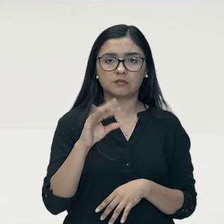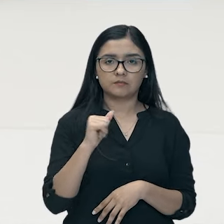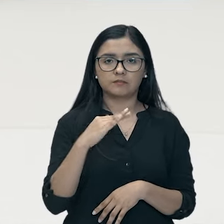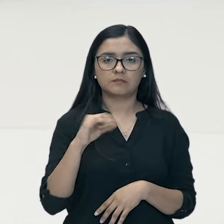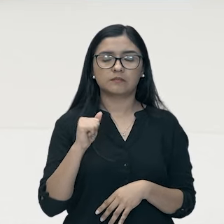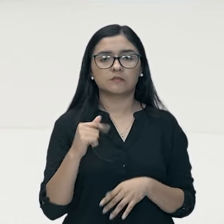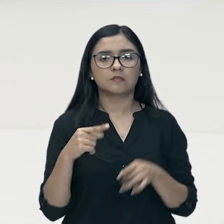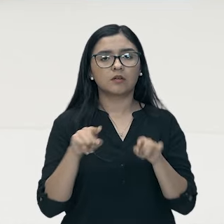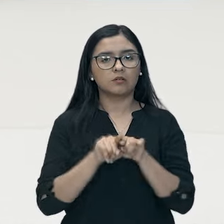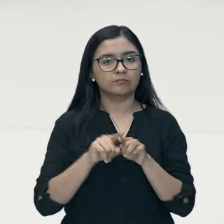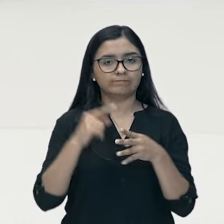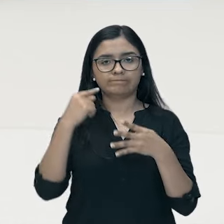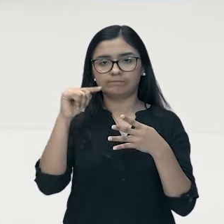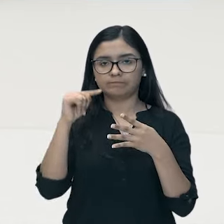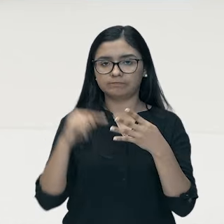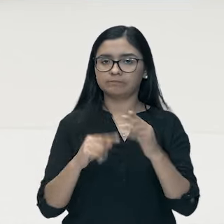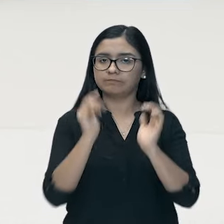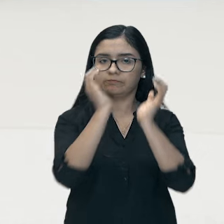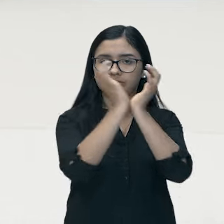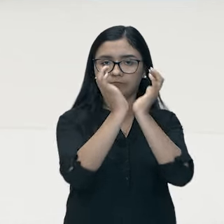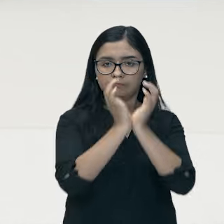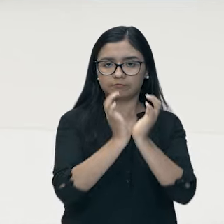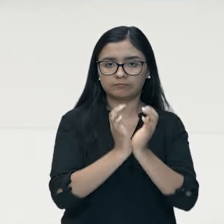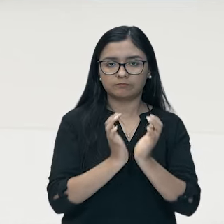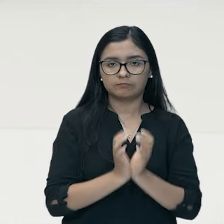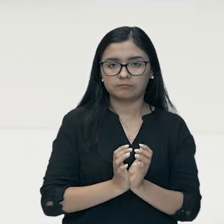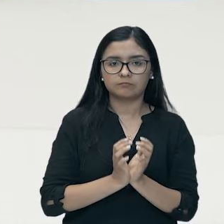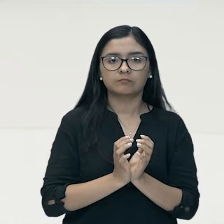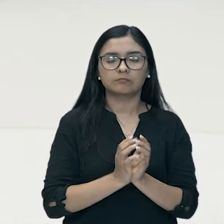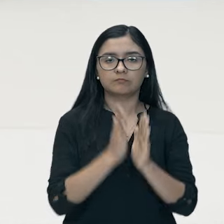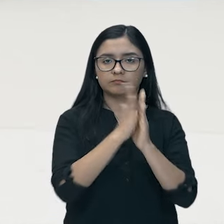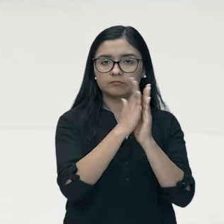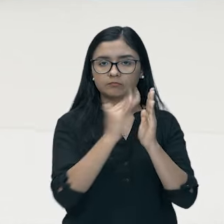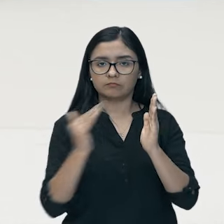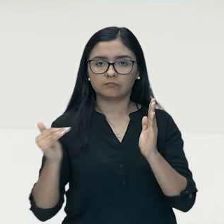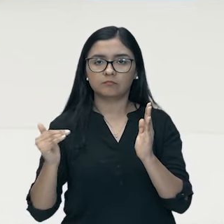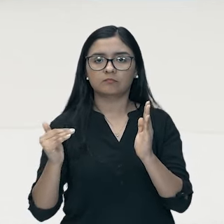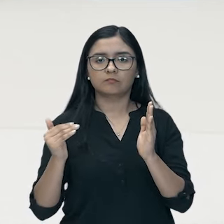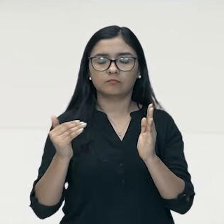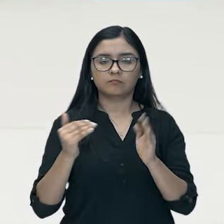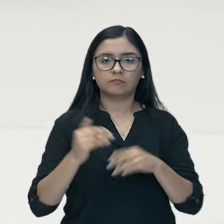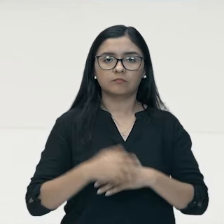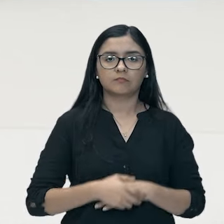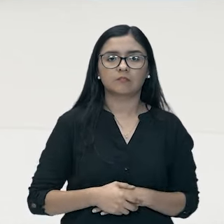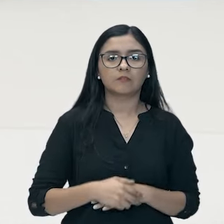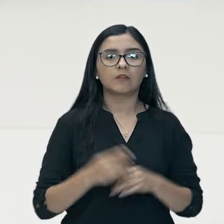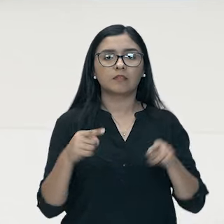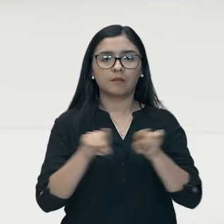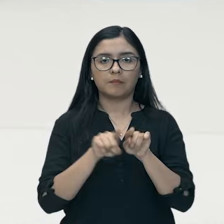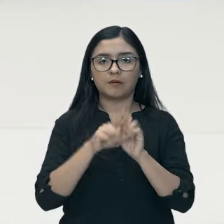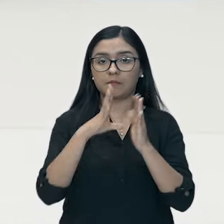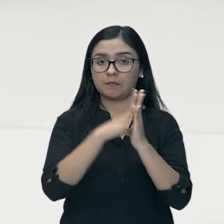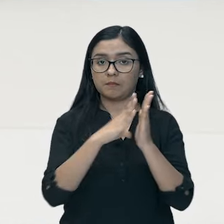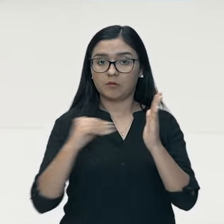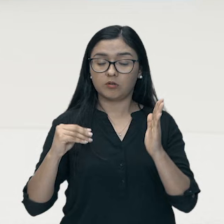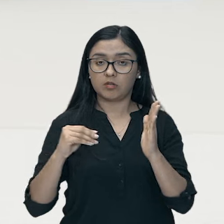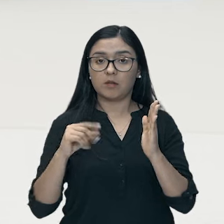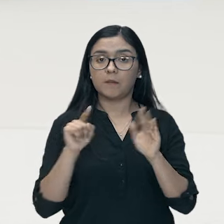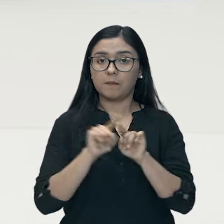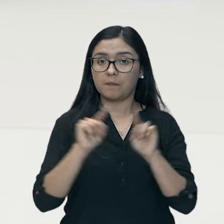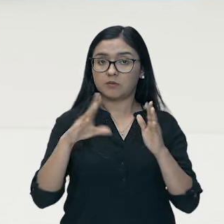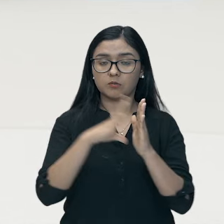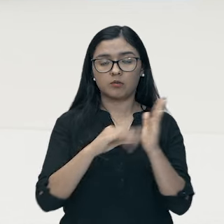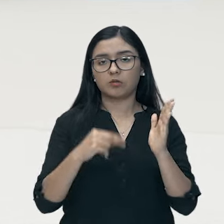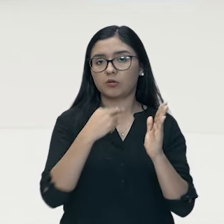alusão ou vai ser uma epígrafe ou vai ser uma estilização ou vai ser um plágio repito que o plágio não pode